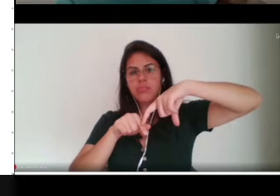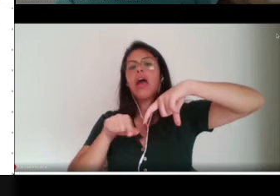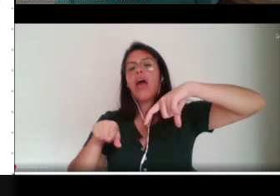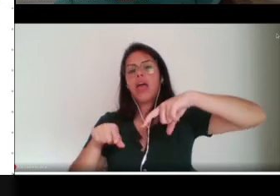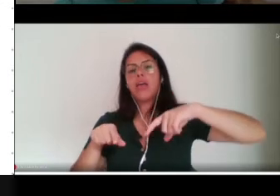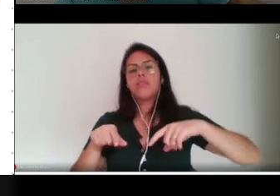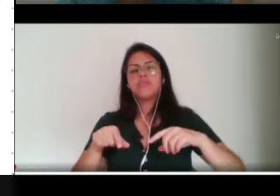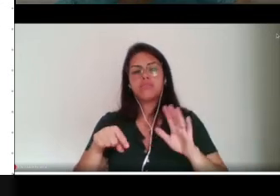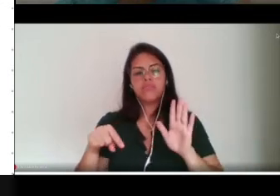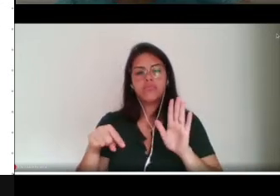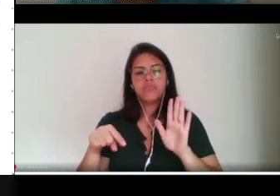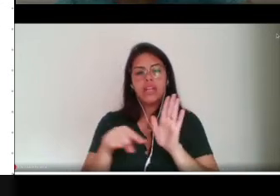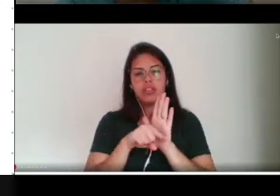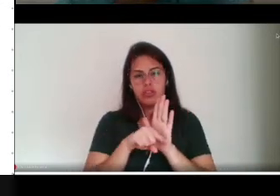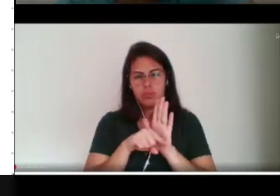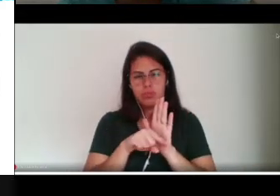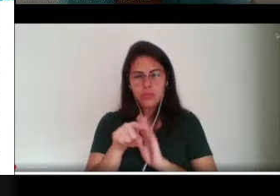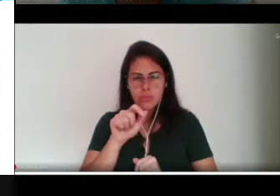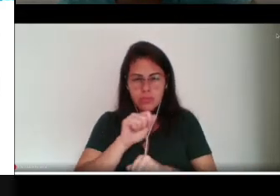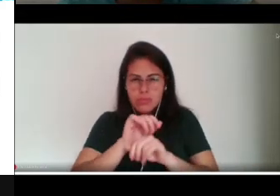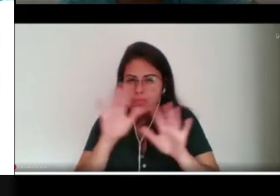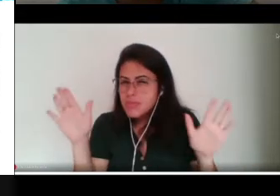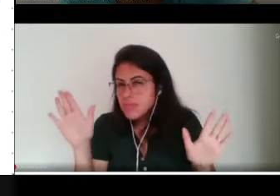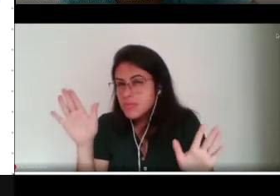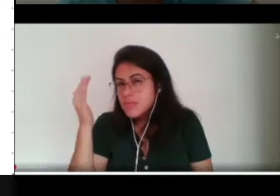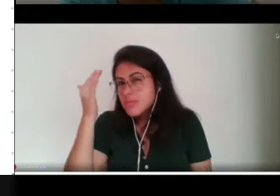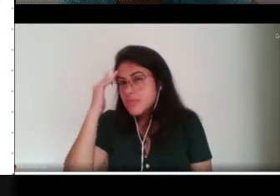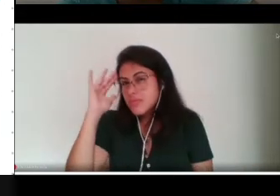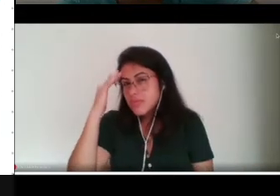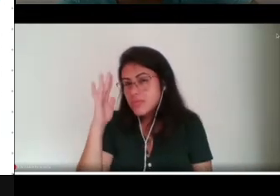Alguém tem alguma dúvida em relação a isso?